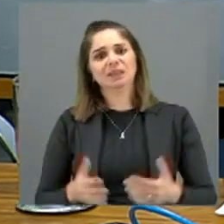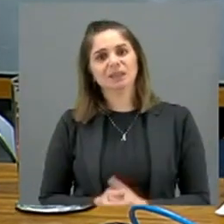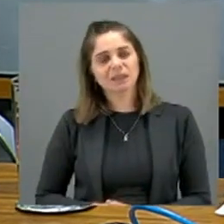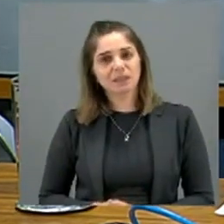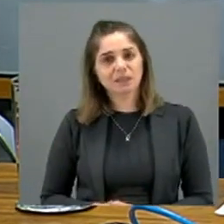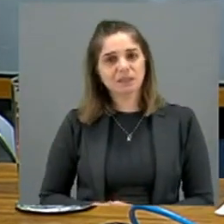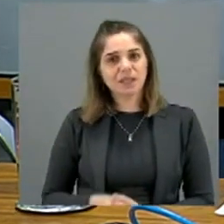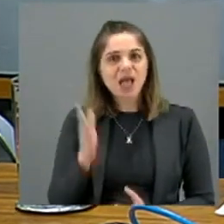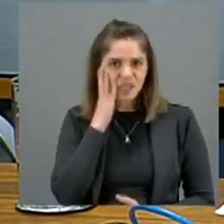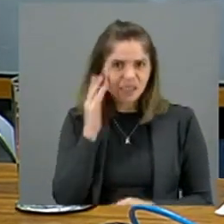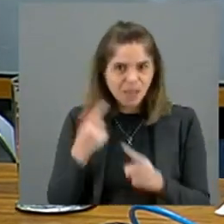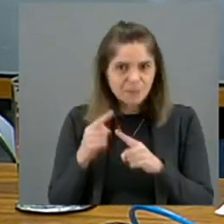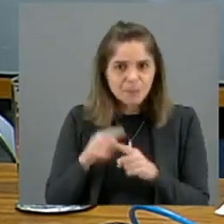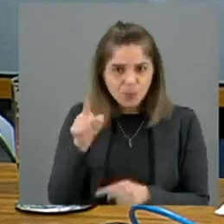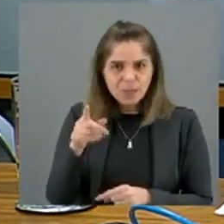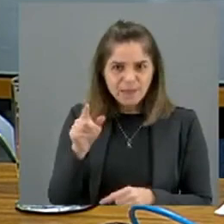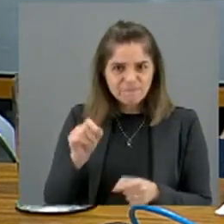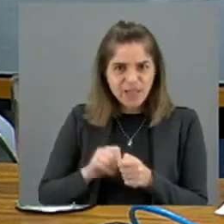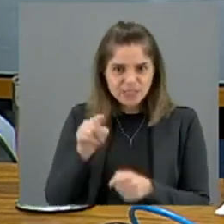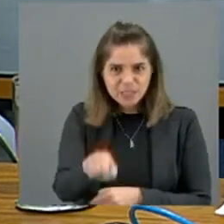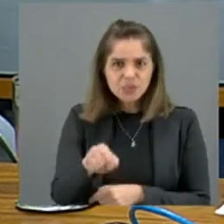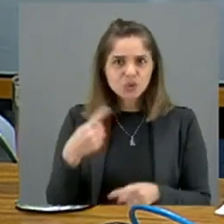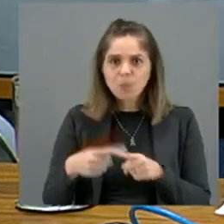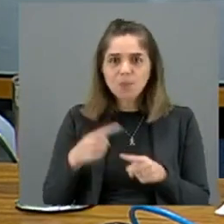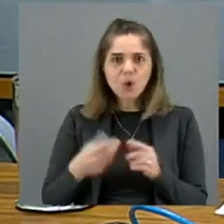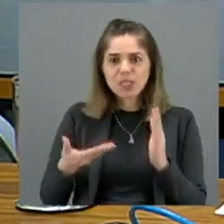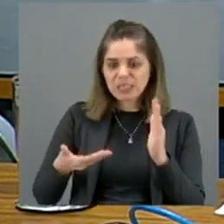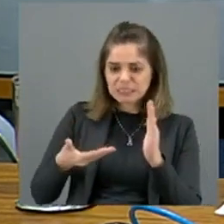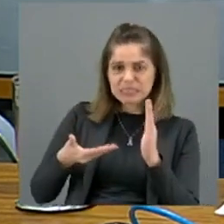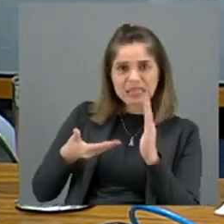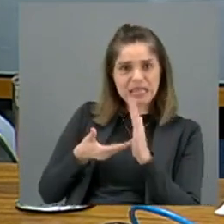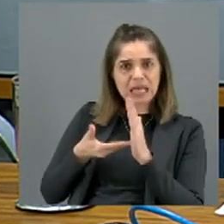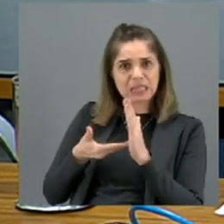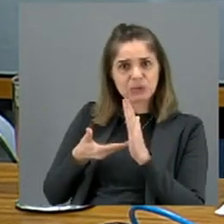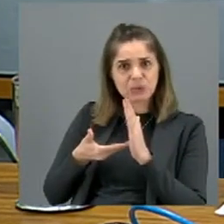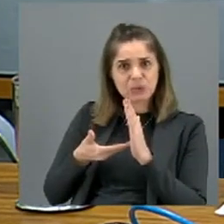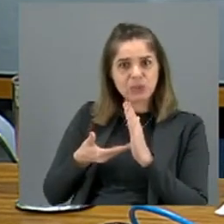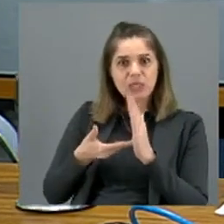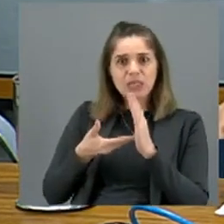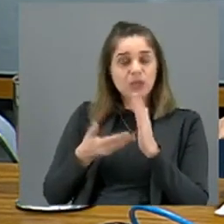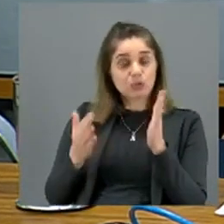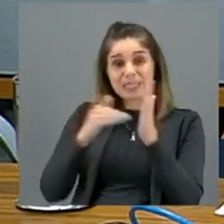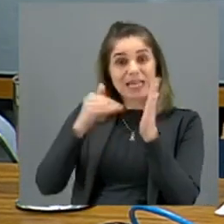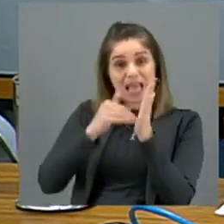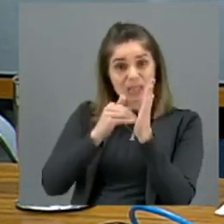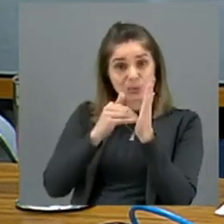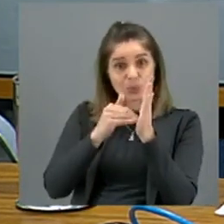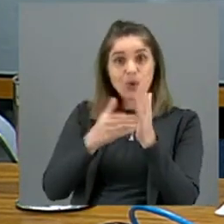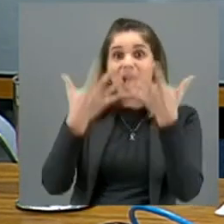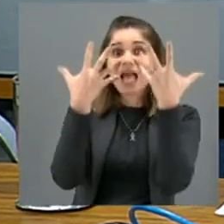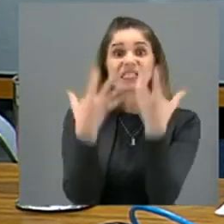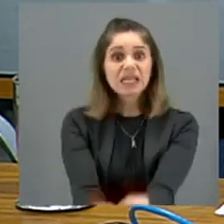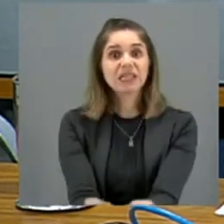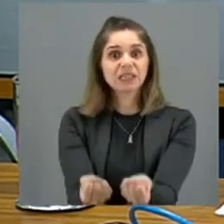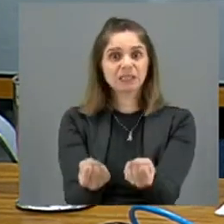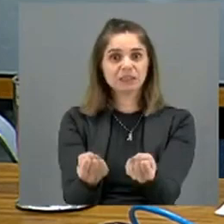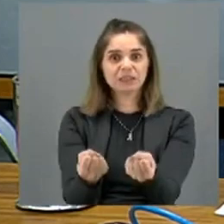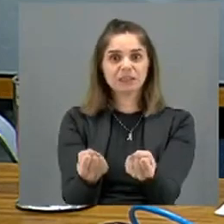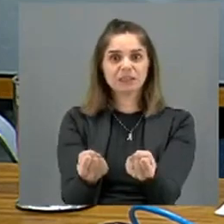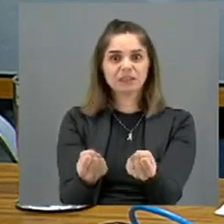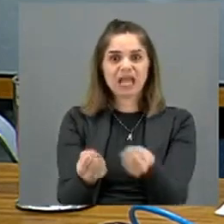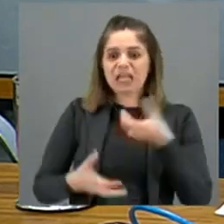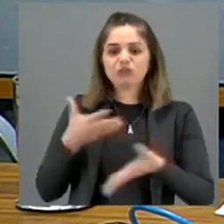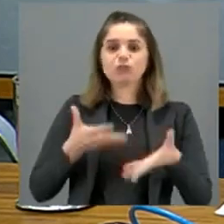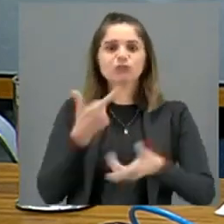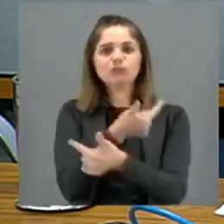eles sabem que o Senado se curva, que o Senado não reage. não reage, com todo respeito ao presidente dessa